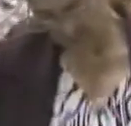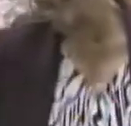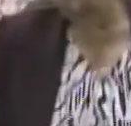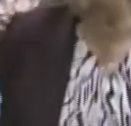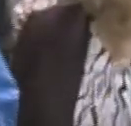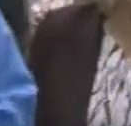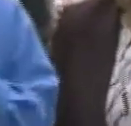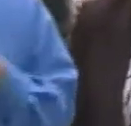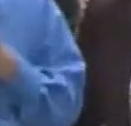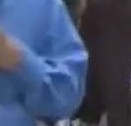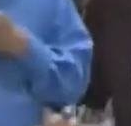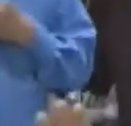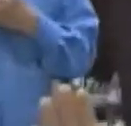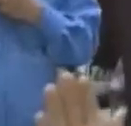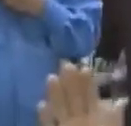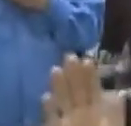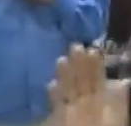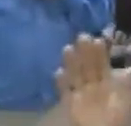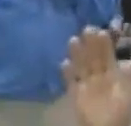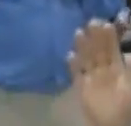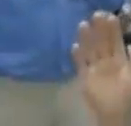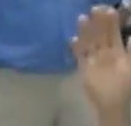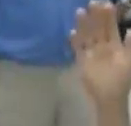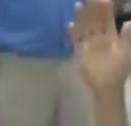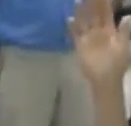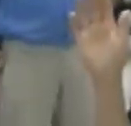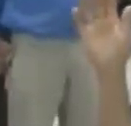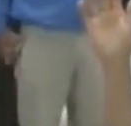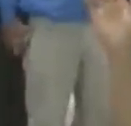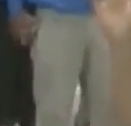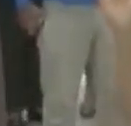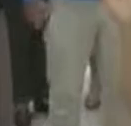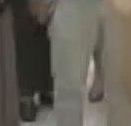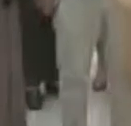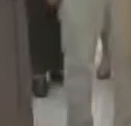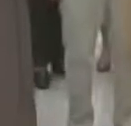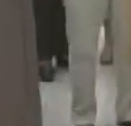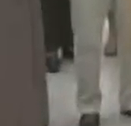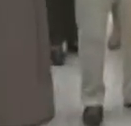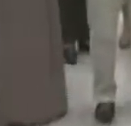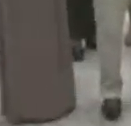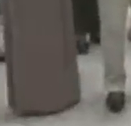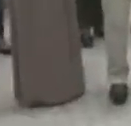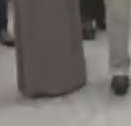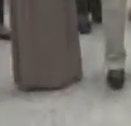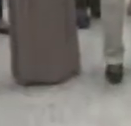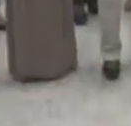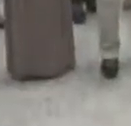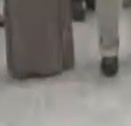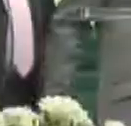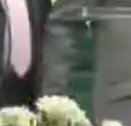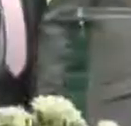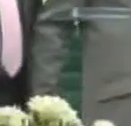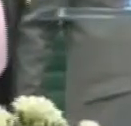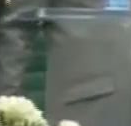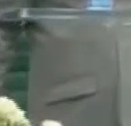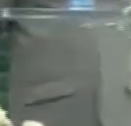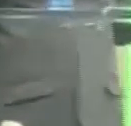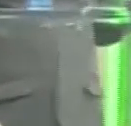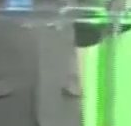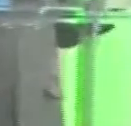por tua vitória pelas famílias aqui representadas mas pedimos senhor que tu Preserve Senhor o casamento